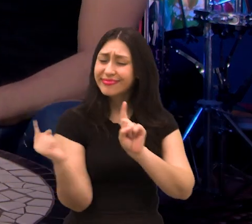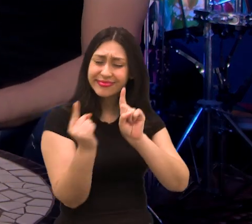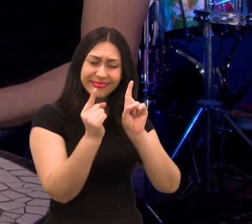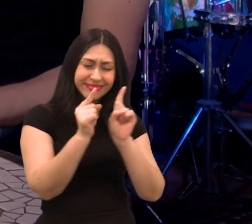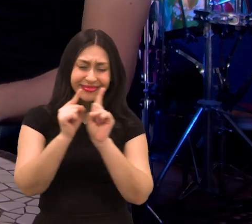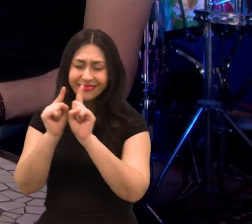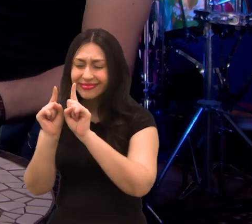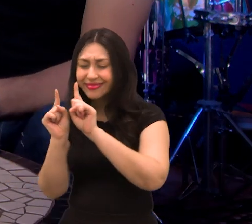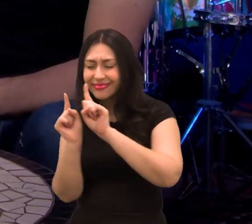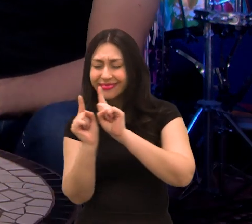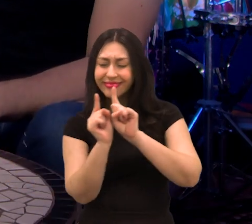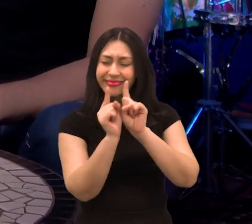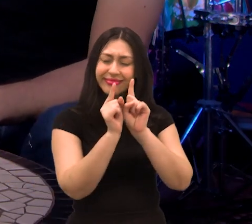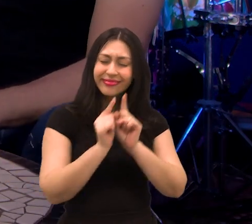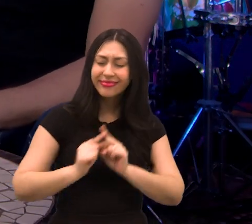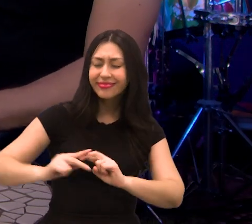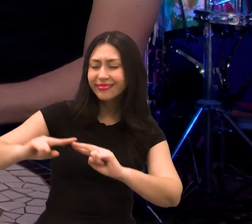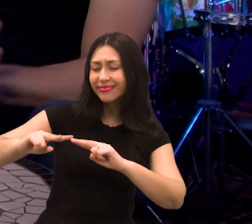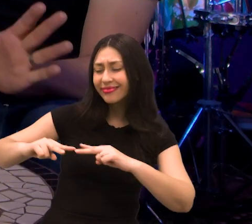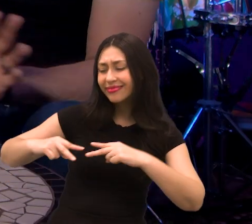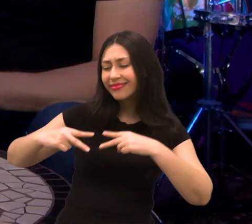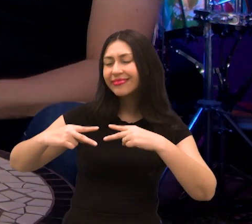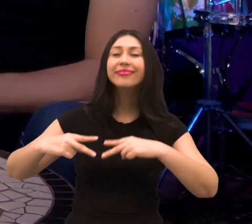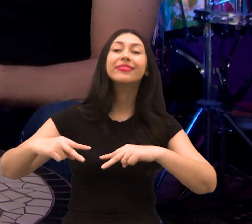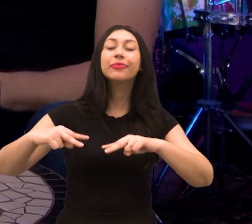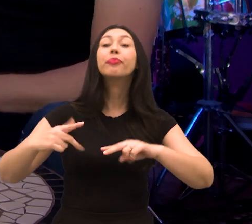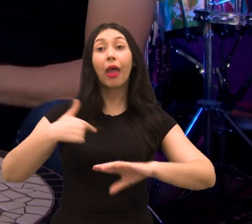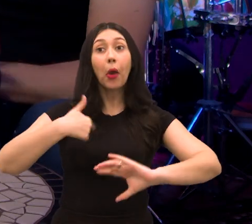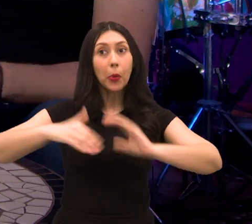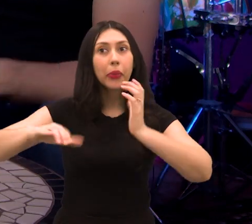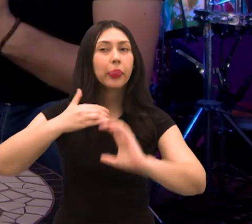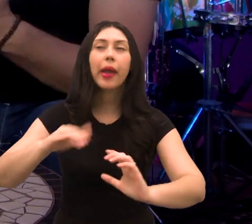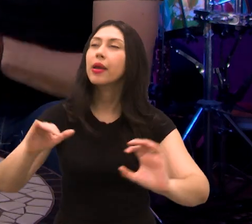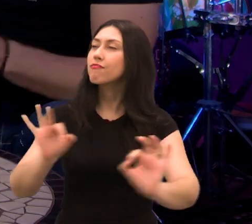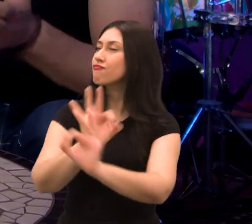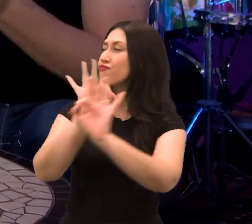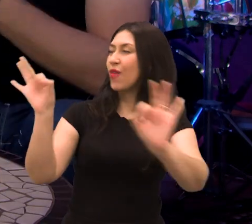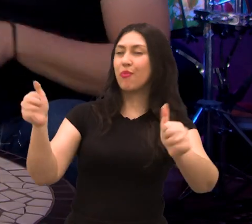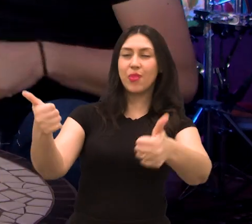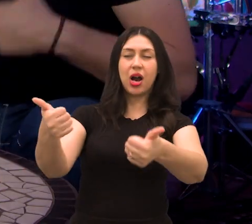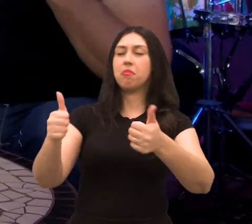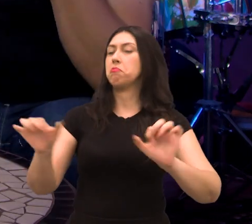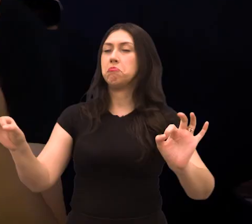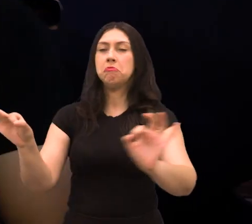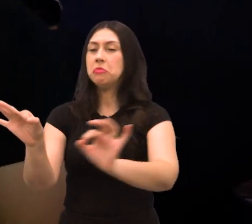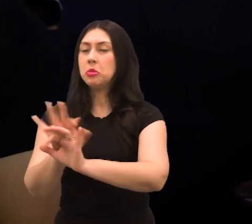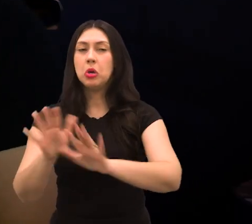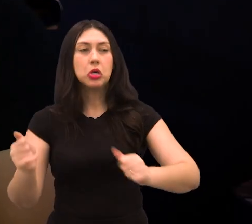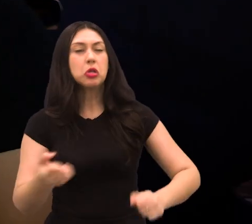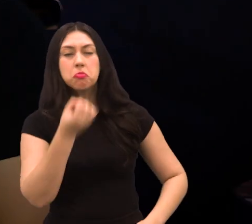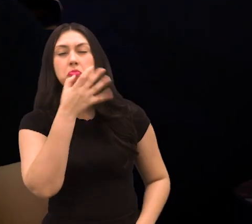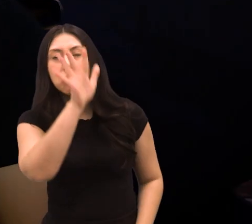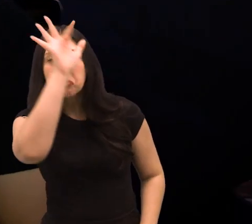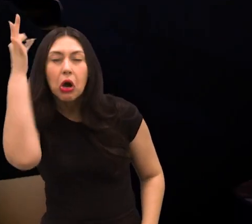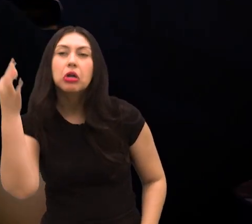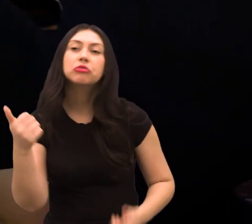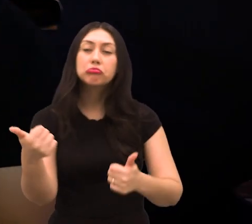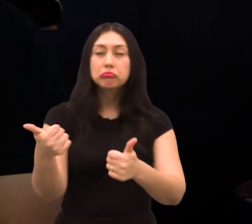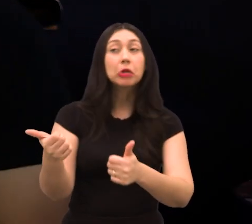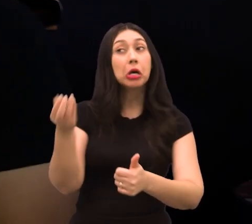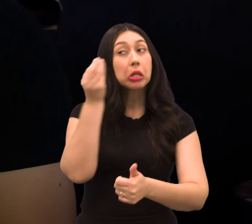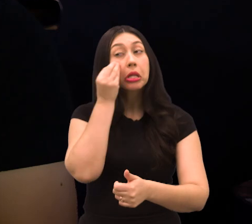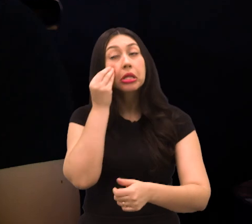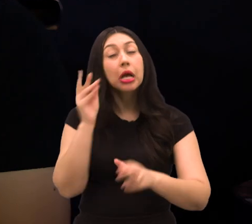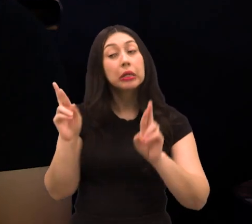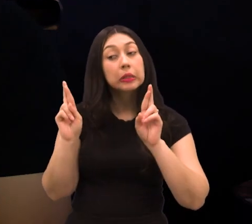na batida, no embalo da rede. Cantei, ok, maravilha, legal, valeu, Telecão, 10, pô, boa sorte,